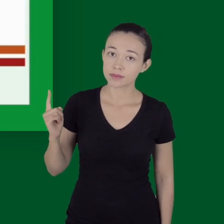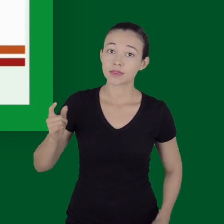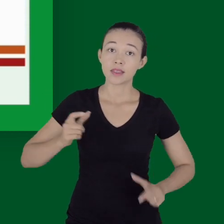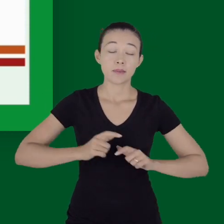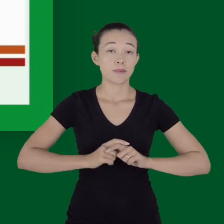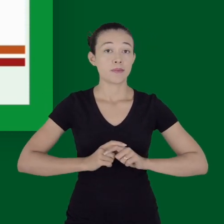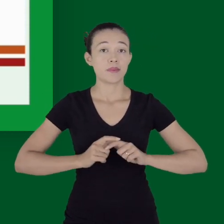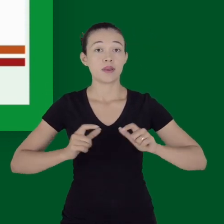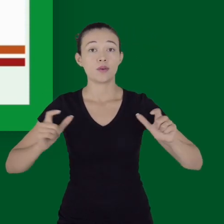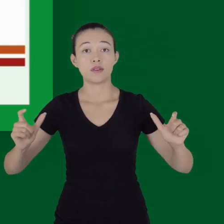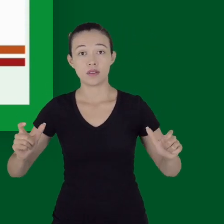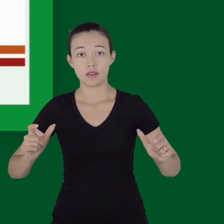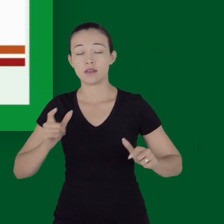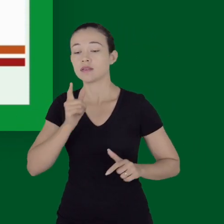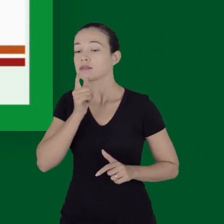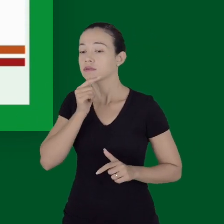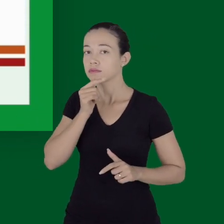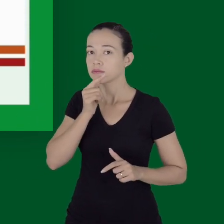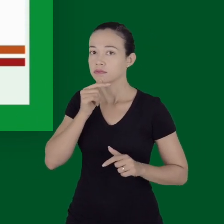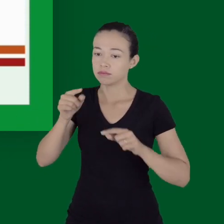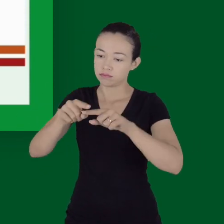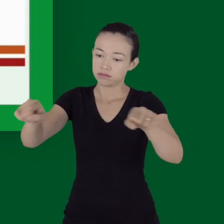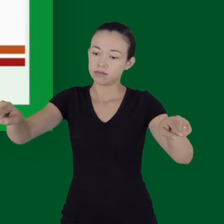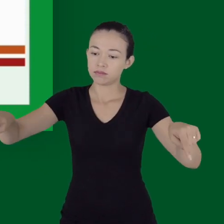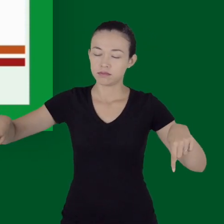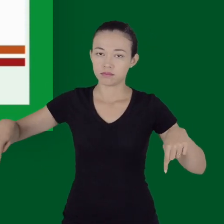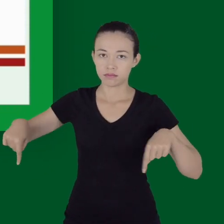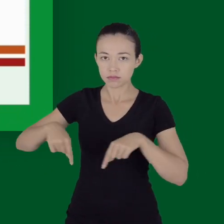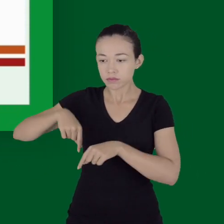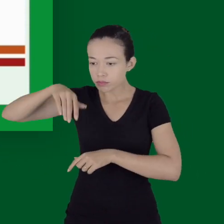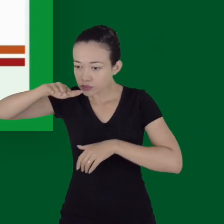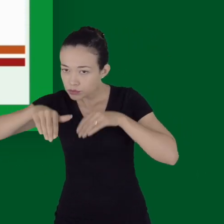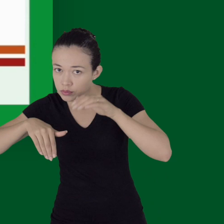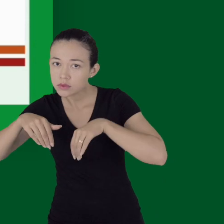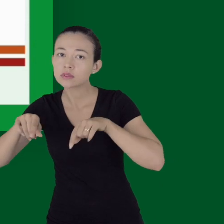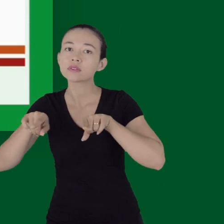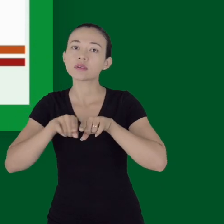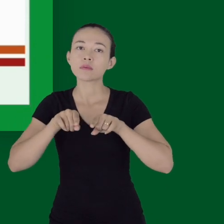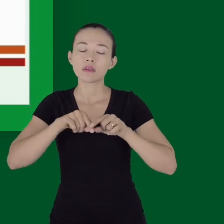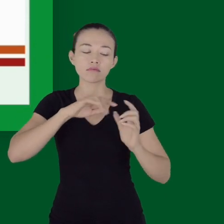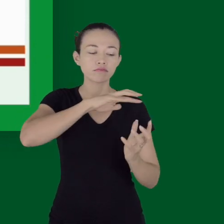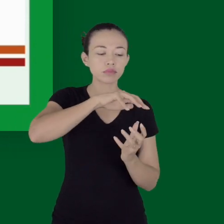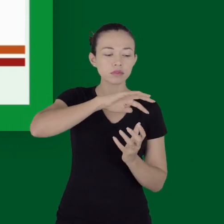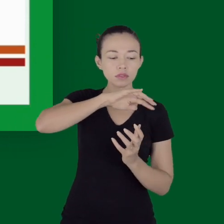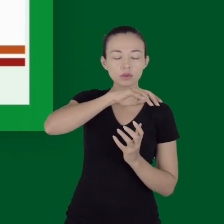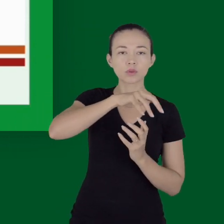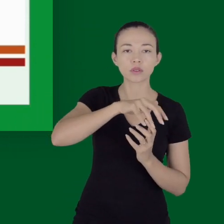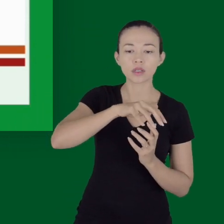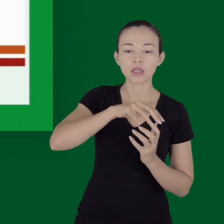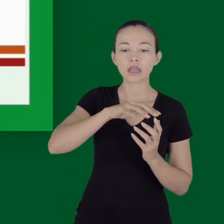à localização, a maior incidência em piscinas de quintal e áreas naturais